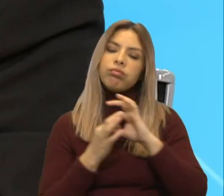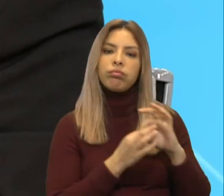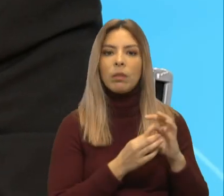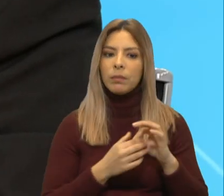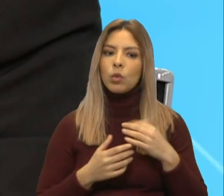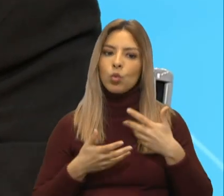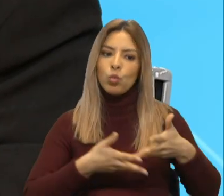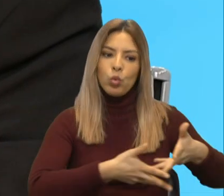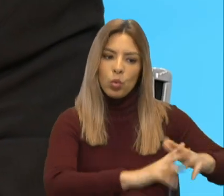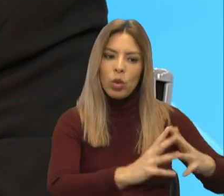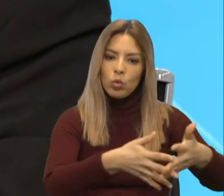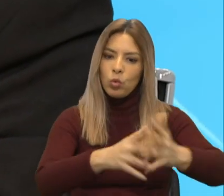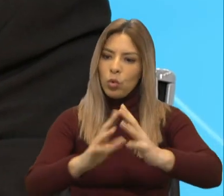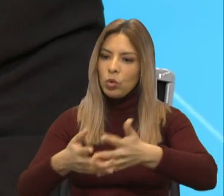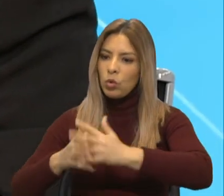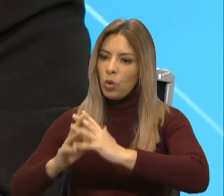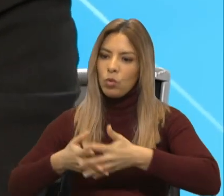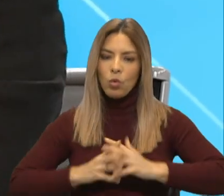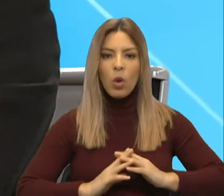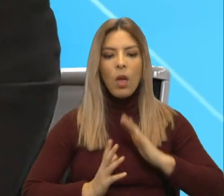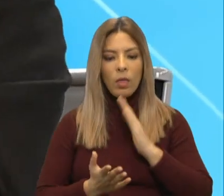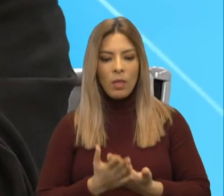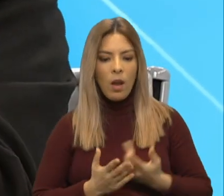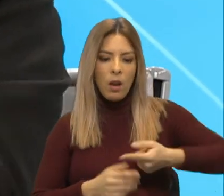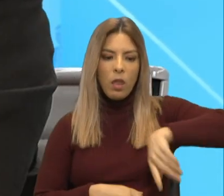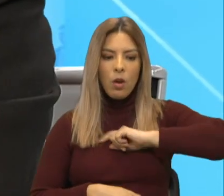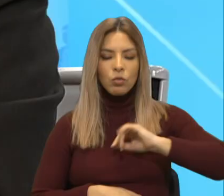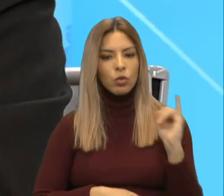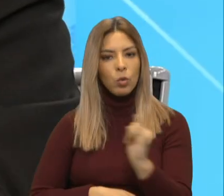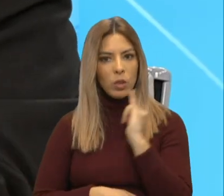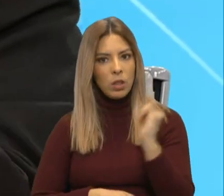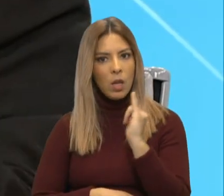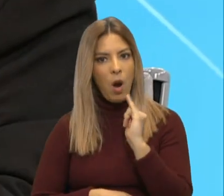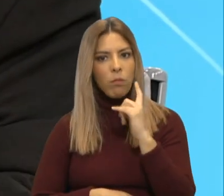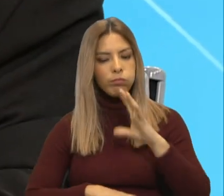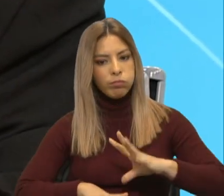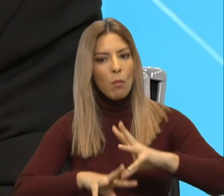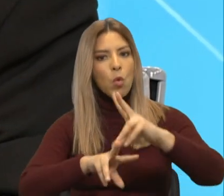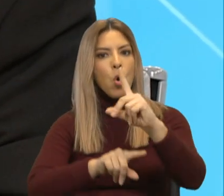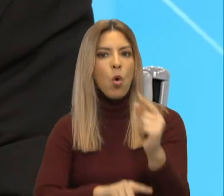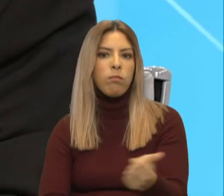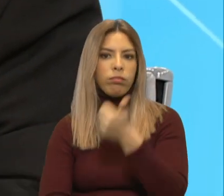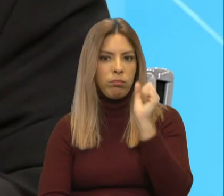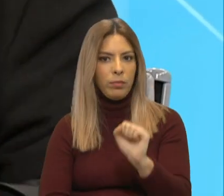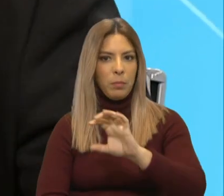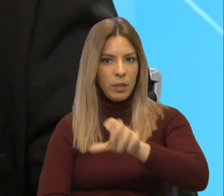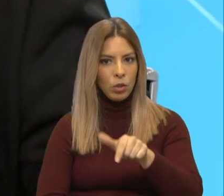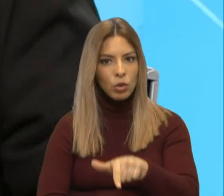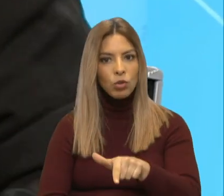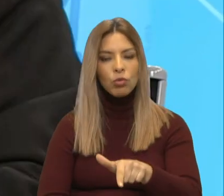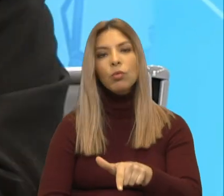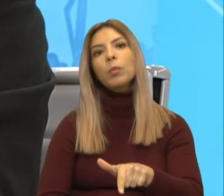estruturas, instituições importantes para o desenvolvimento e o progresso do país, sobretudo do ponto de vista educacional. Sabemos que